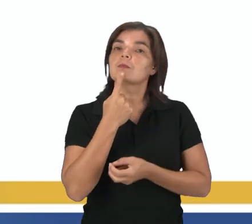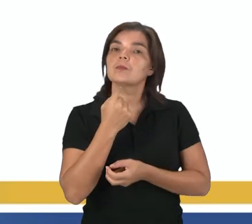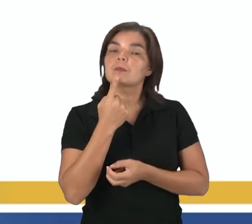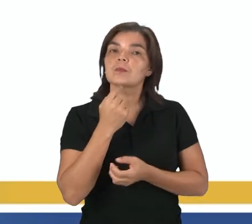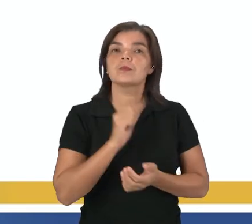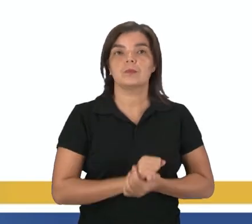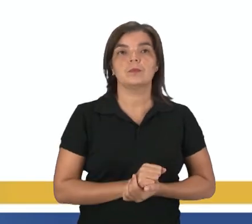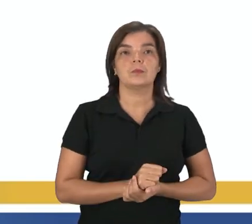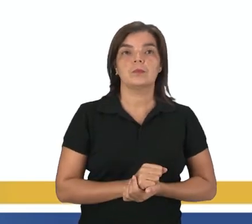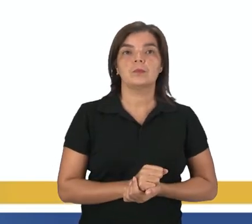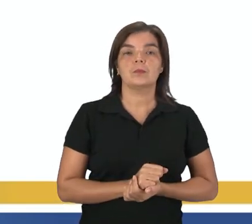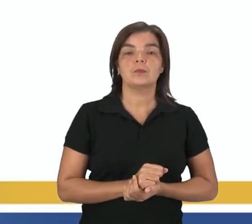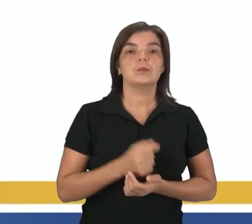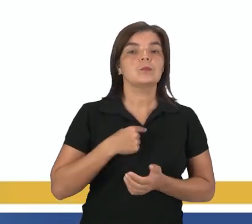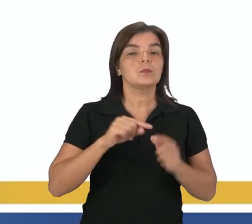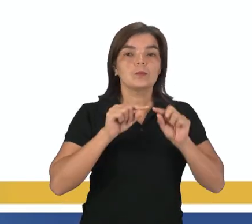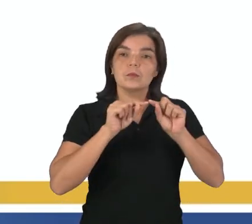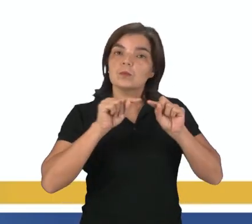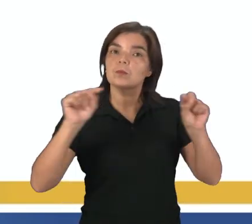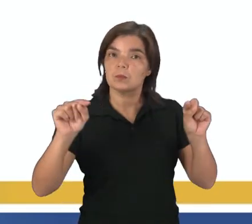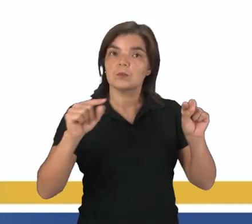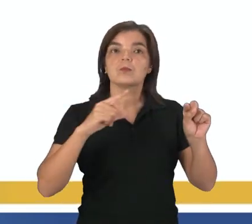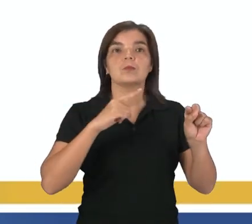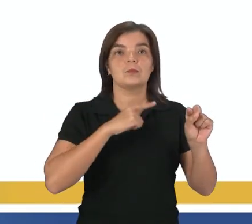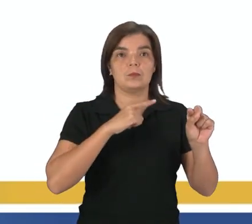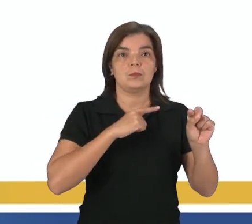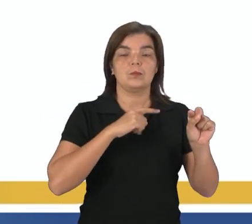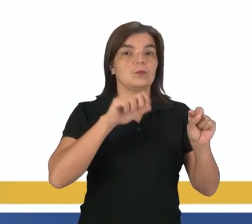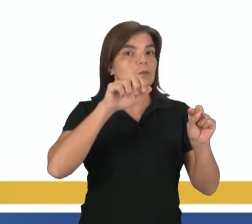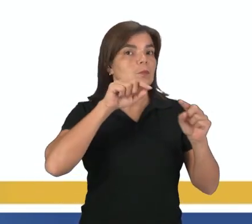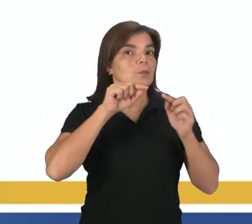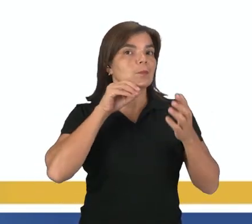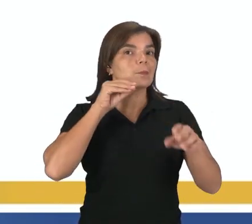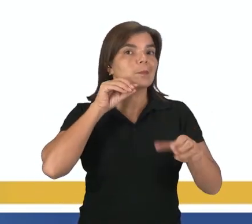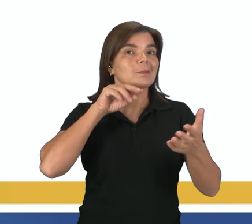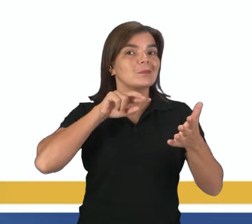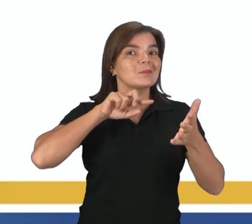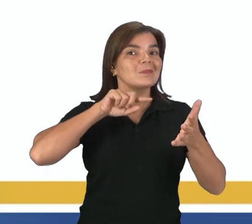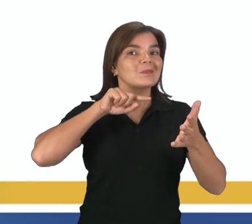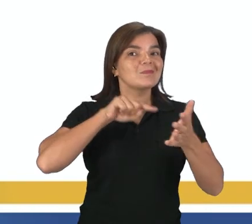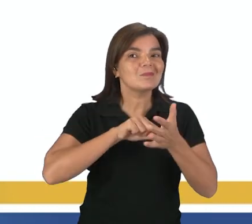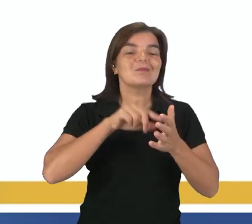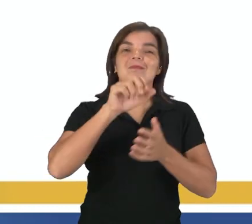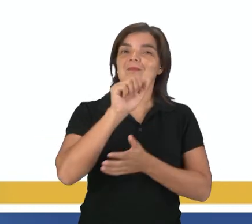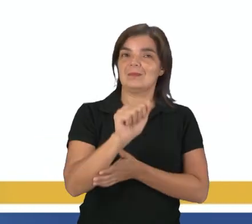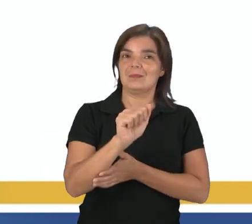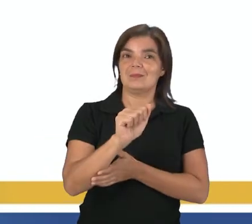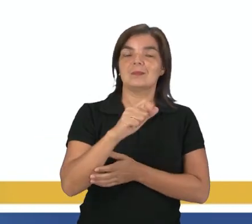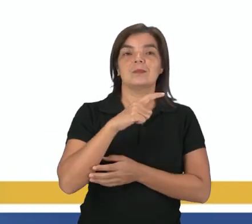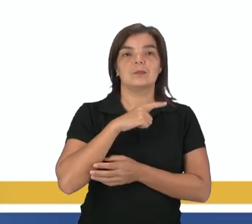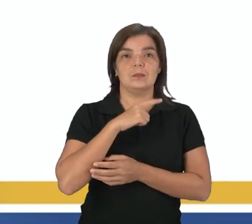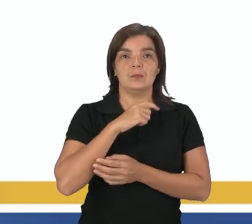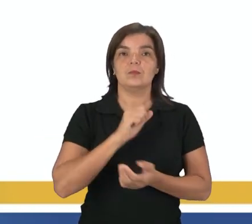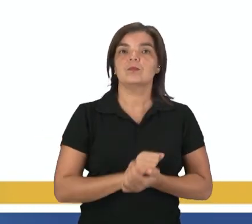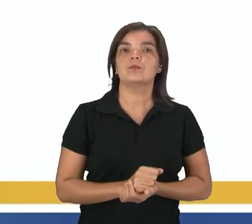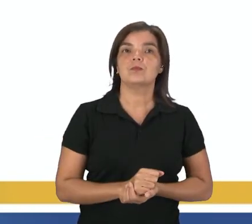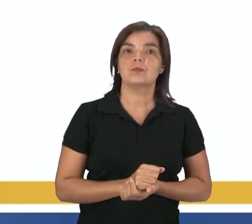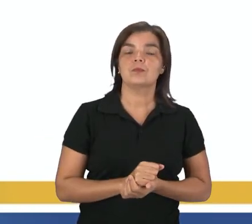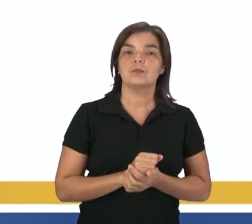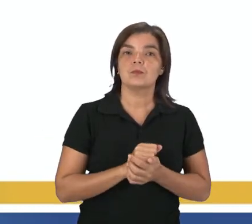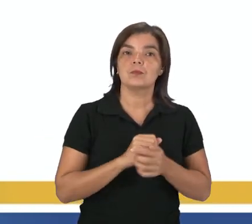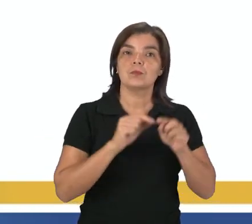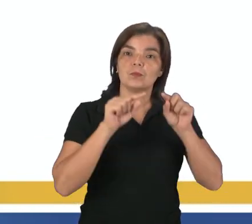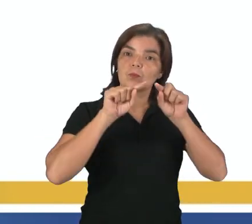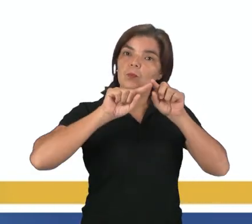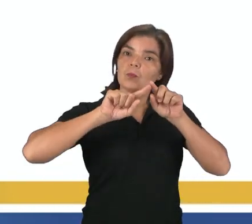vermelha. E essa minha reta que eu tracei, ela tinha que tocar em A. Depois eu fiz o quê? Eu coloquei a ponta do meu